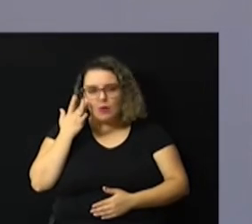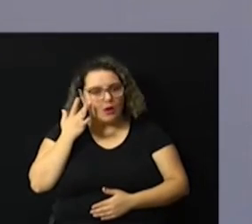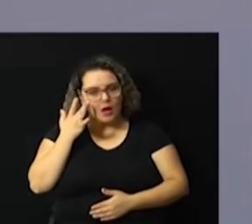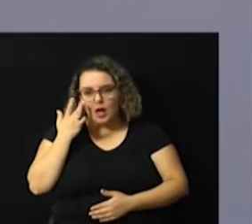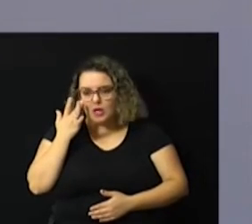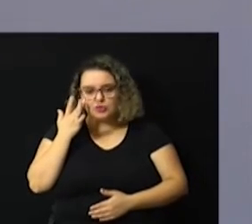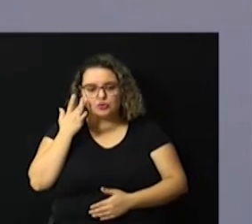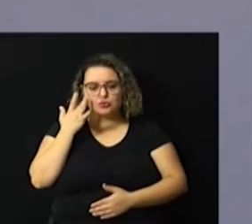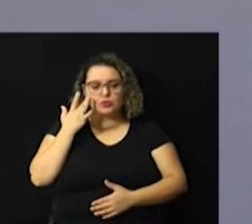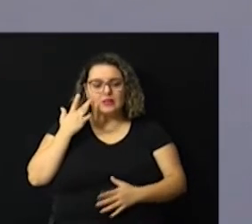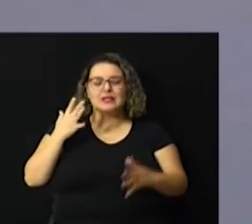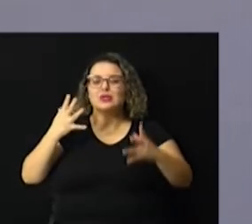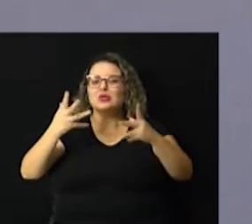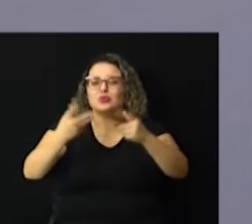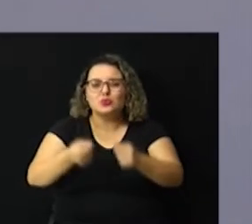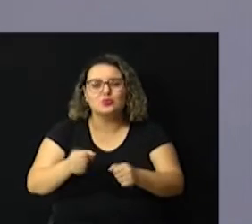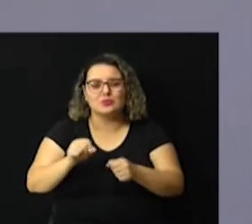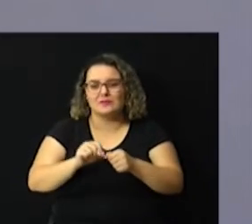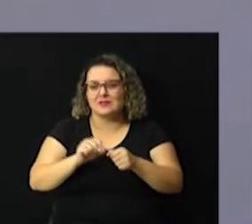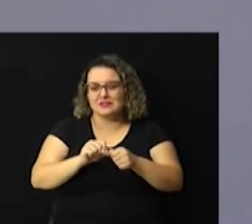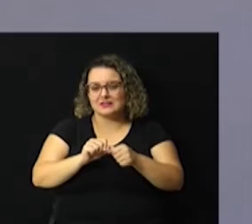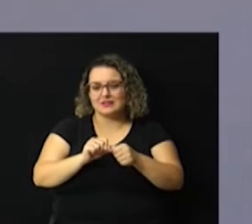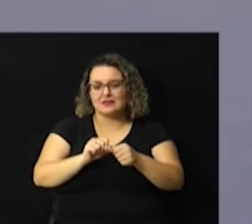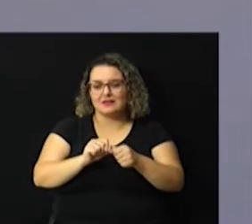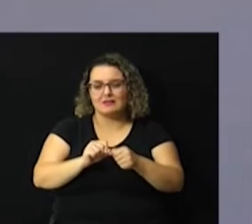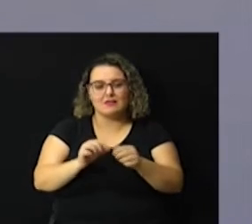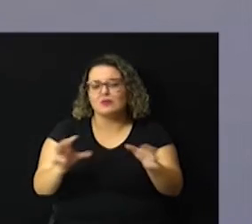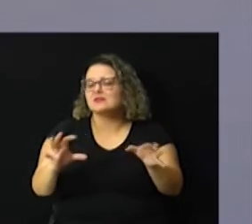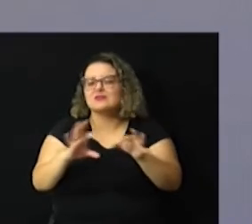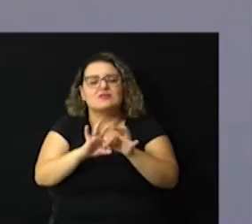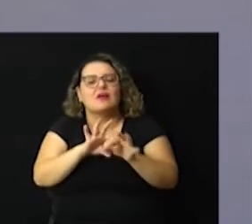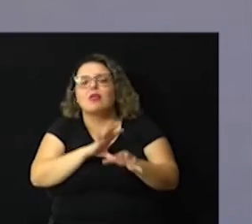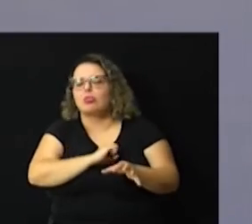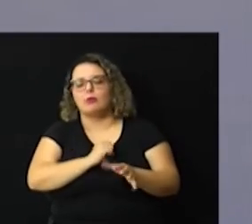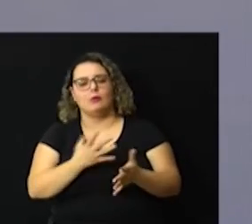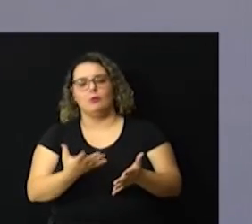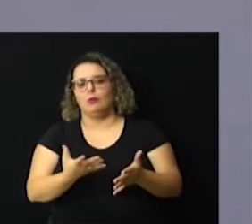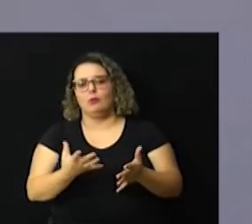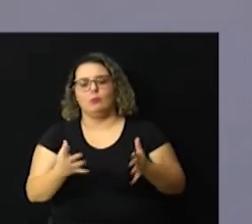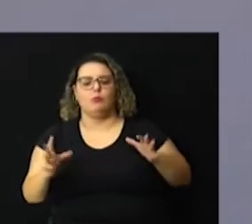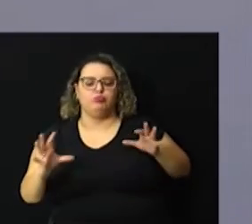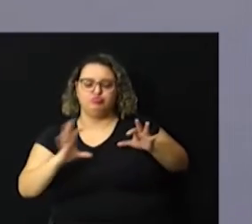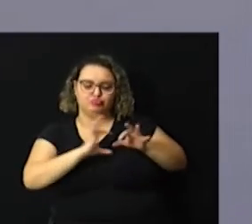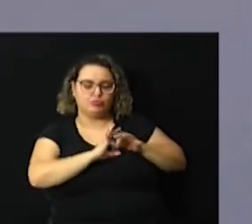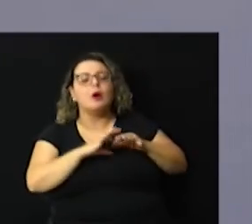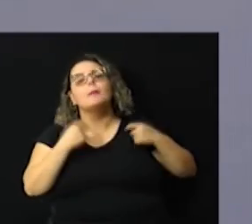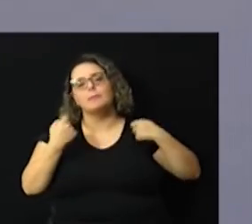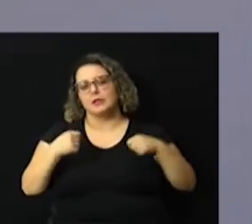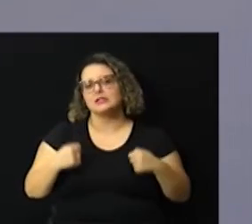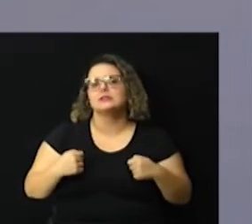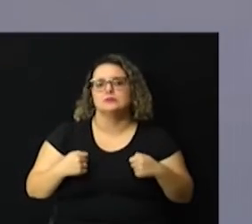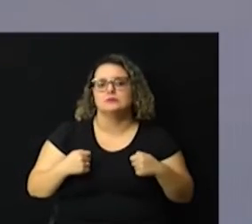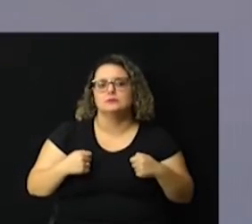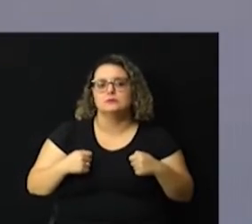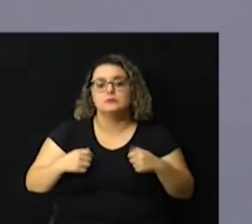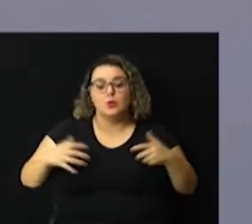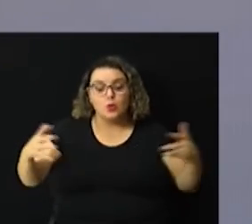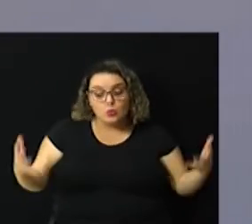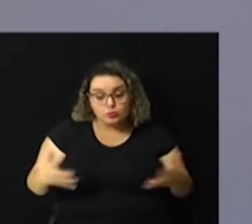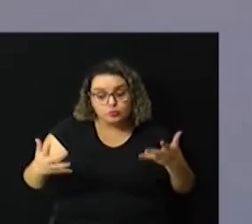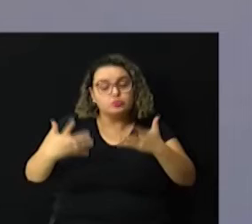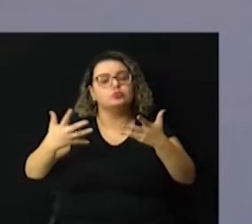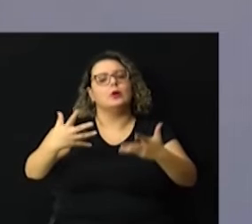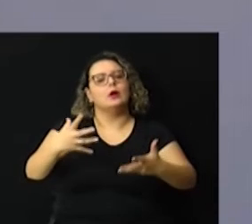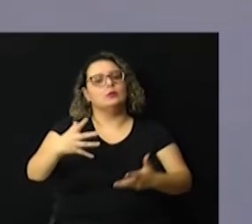esteja vinculada com amor, com afeto. Então, acho que esse projeto está sendo reconhecido dessa forma. O engajamento que eu tive com os